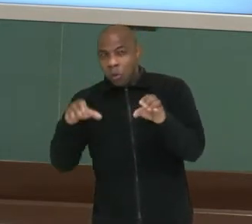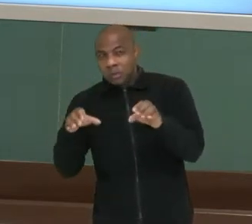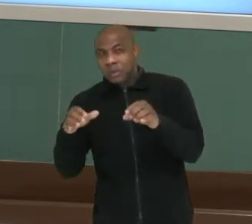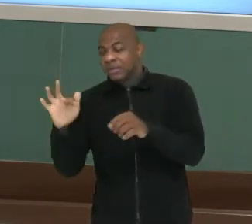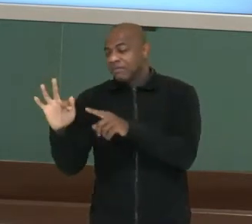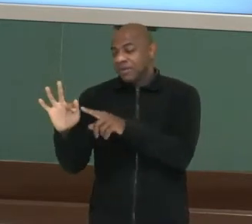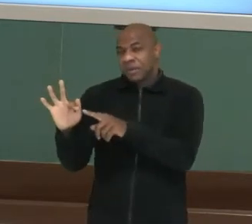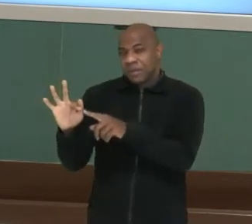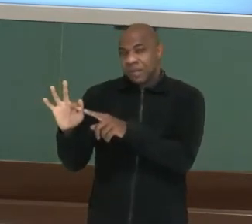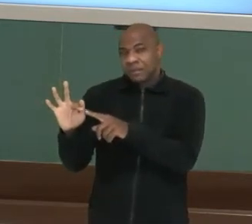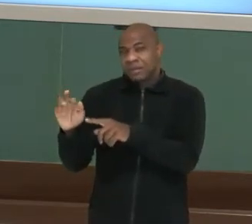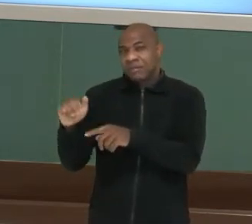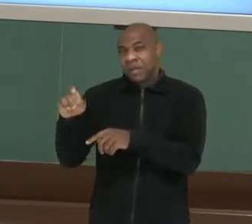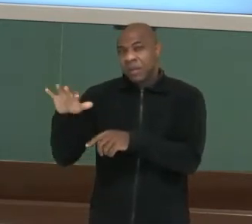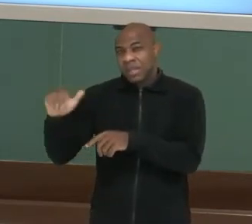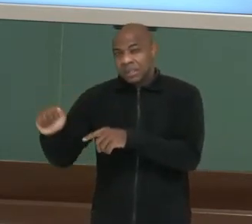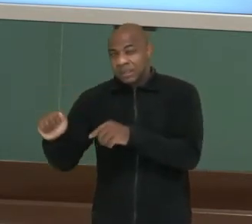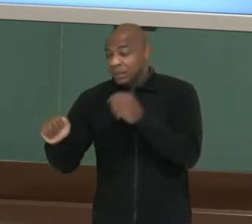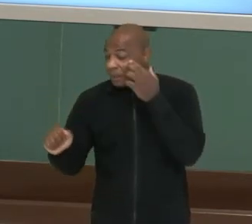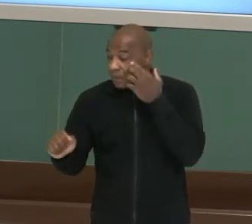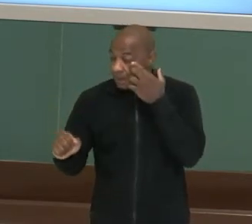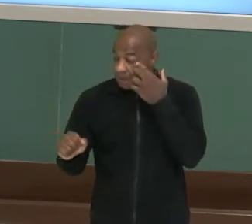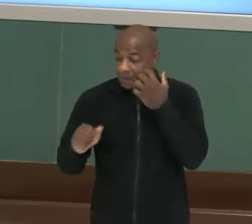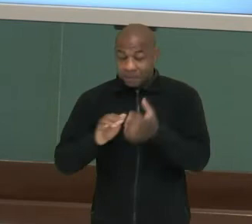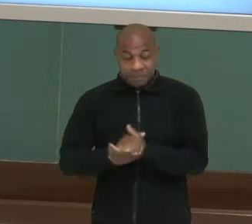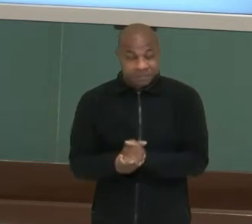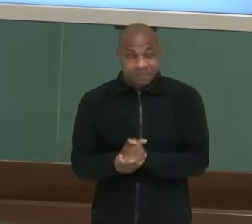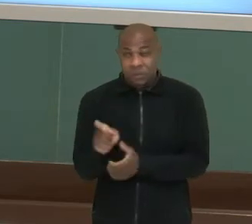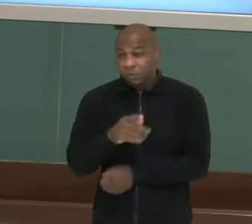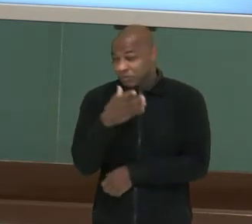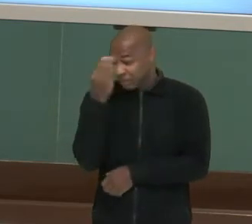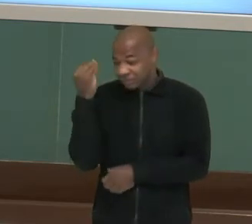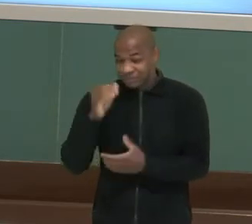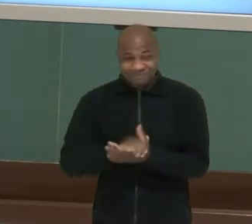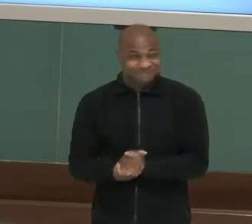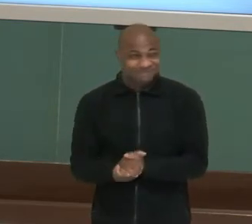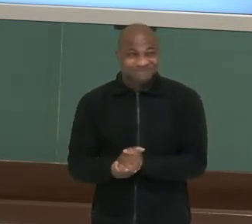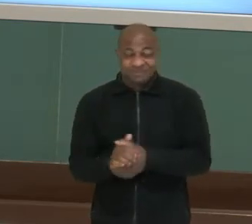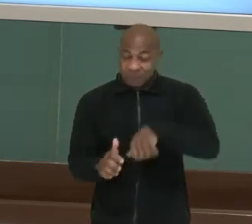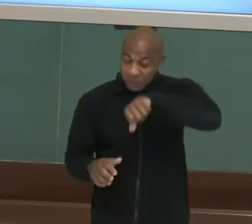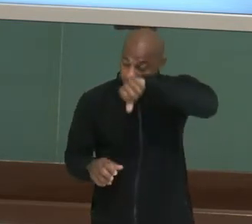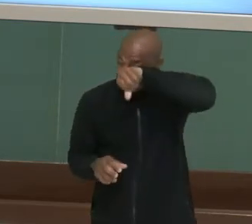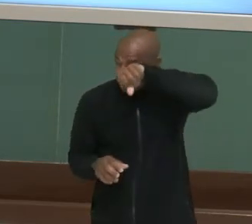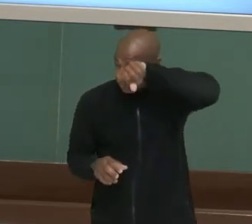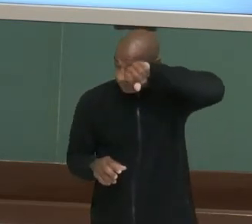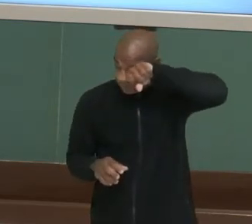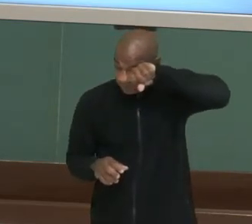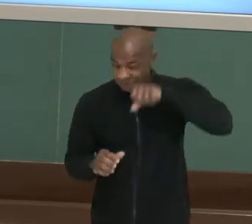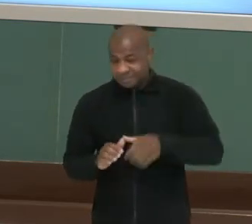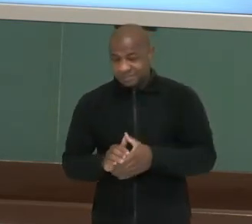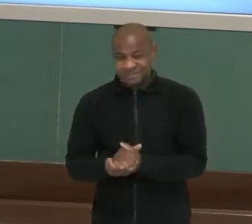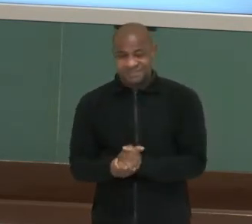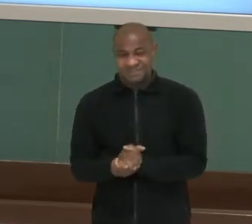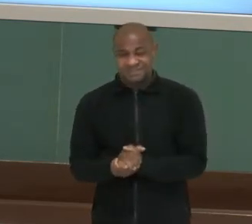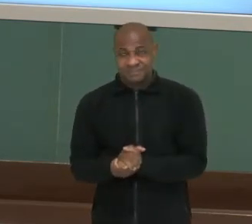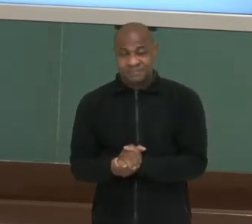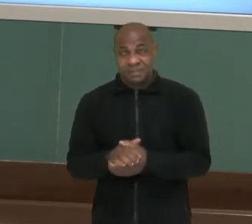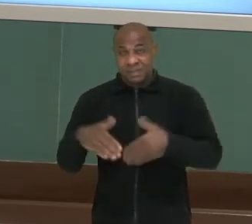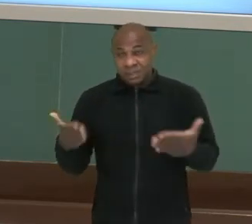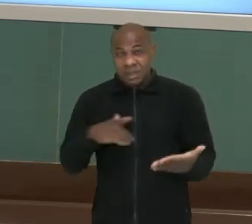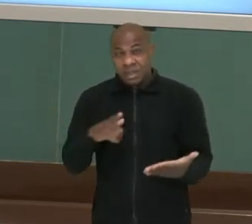claro, pessoal, não esqueça disso. O comprimento de onda ele é sempre metro.